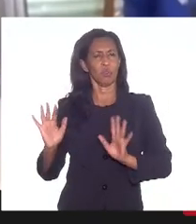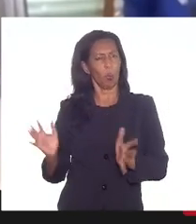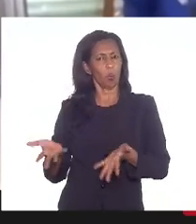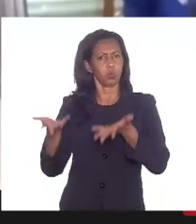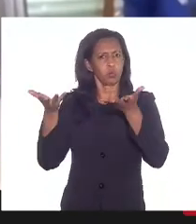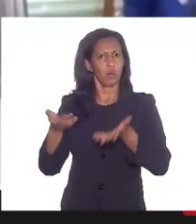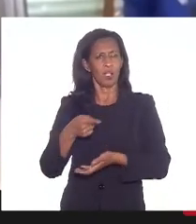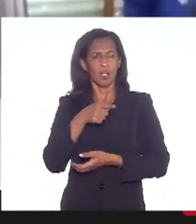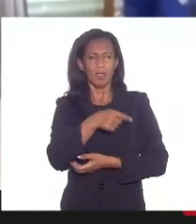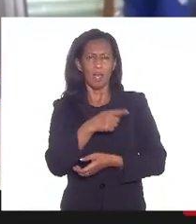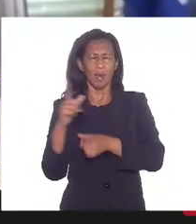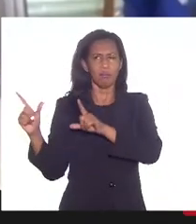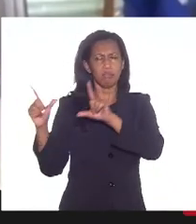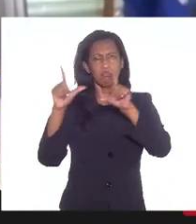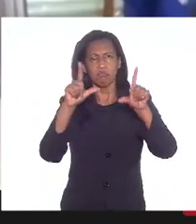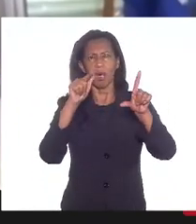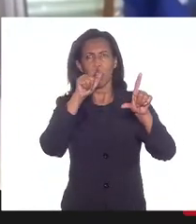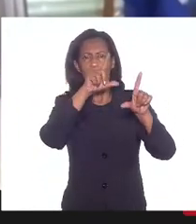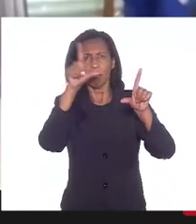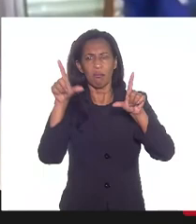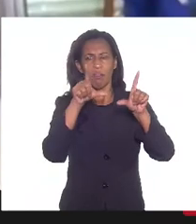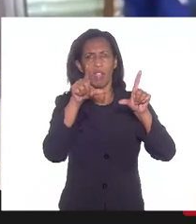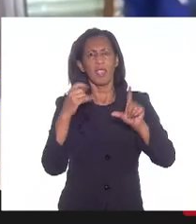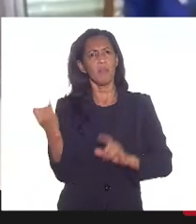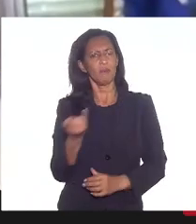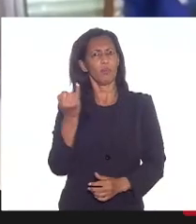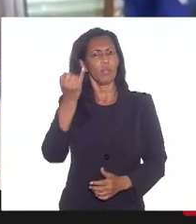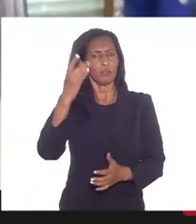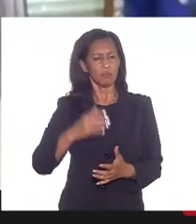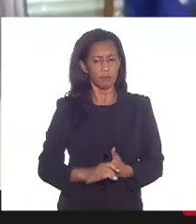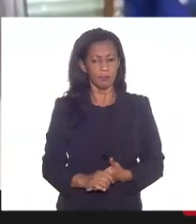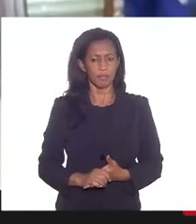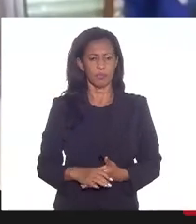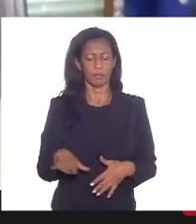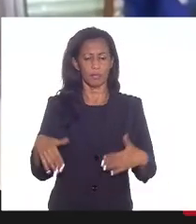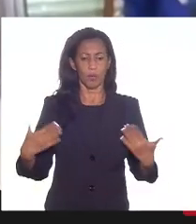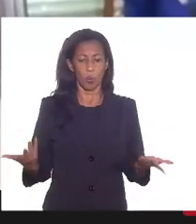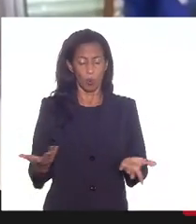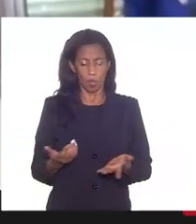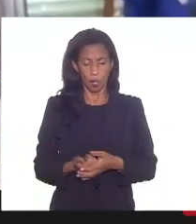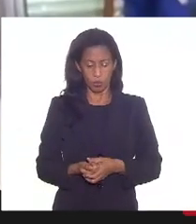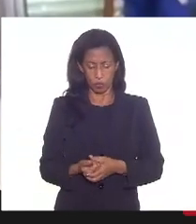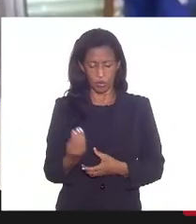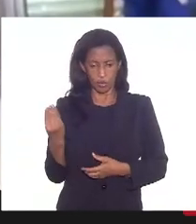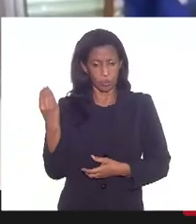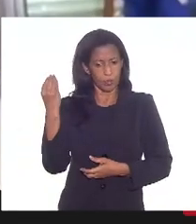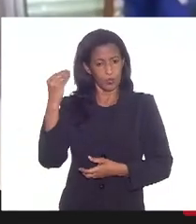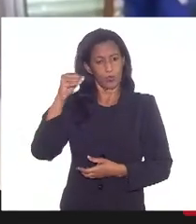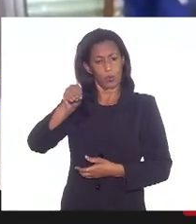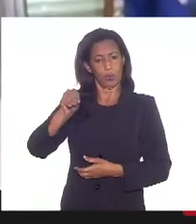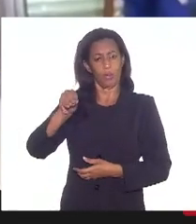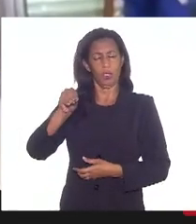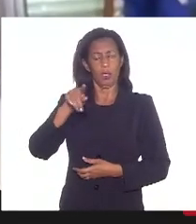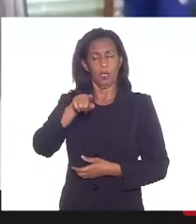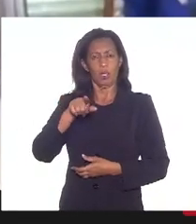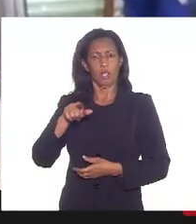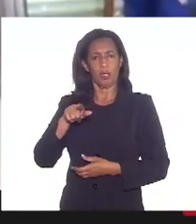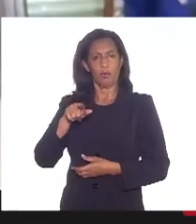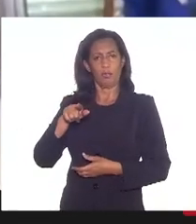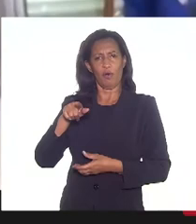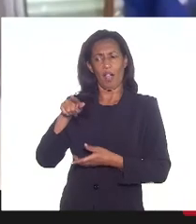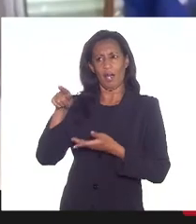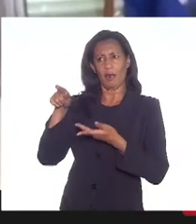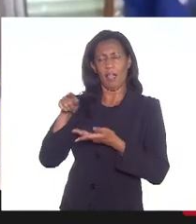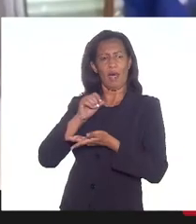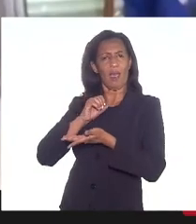ela colocou um aspecto importantíssimo. Quando a gente coloca que a questão da importação do